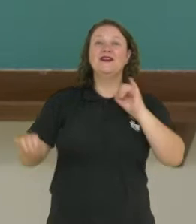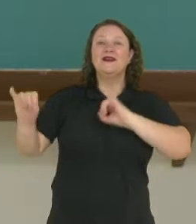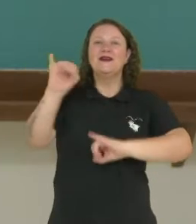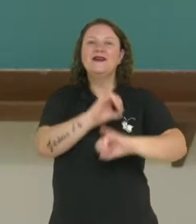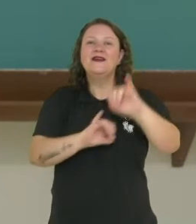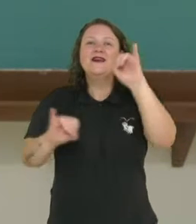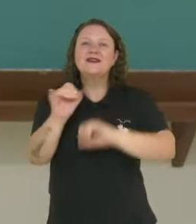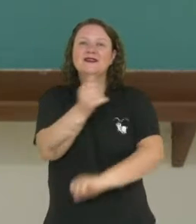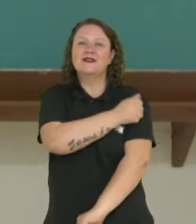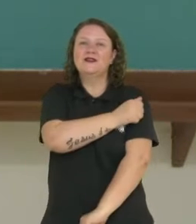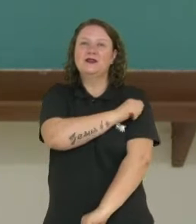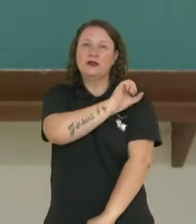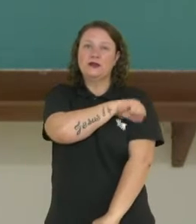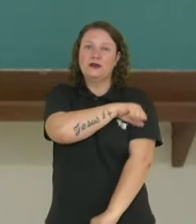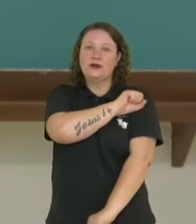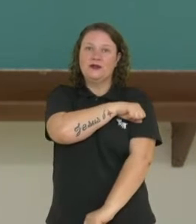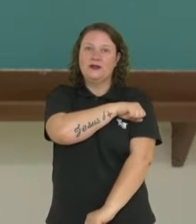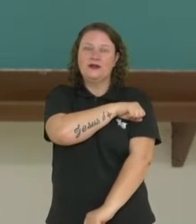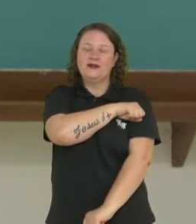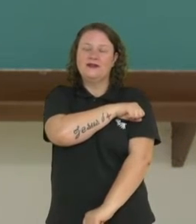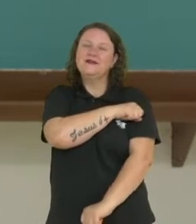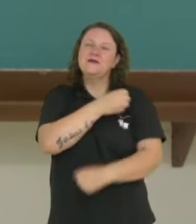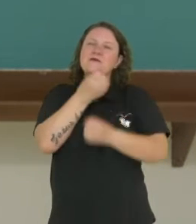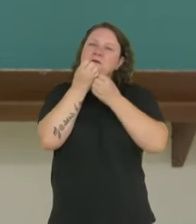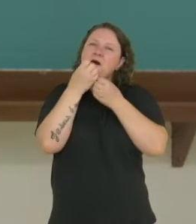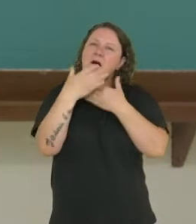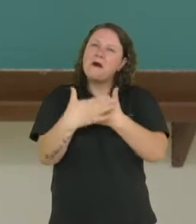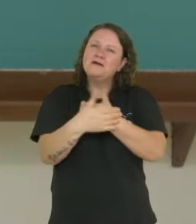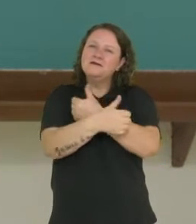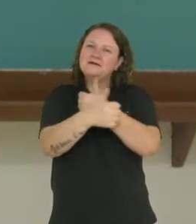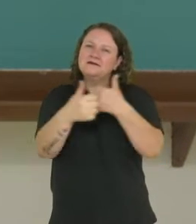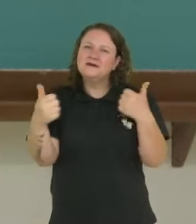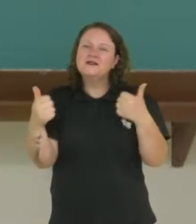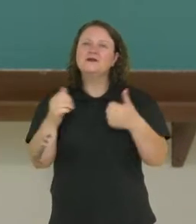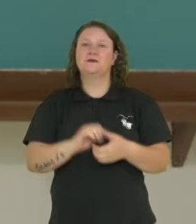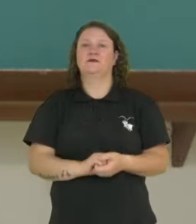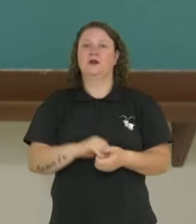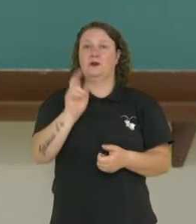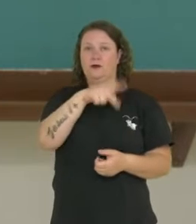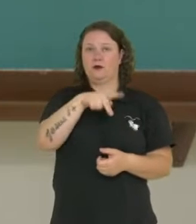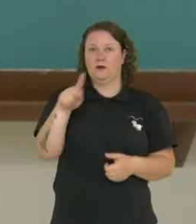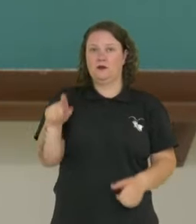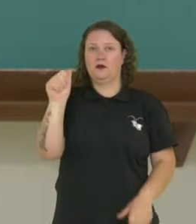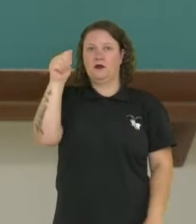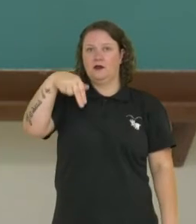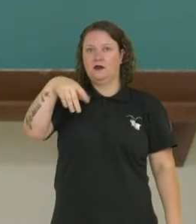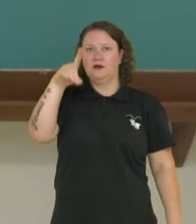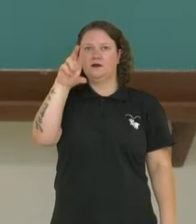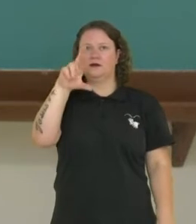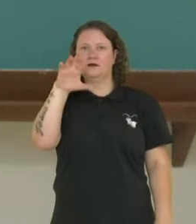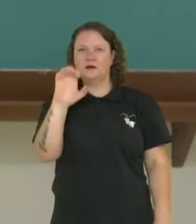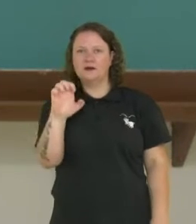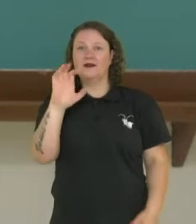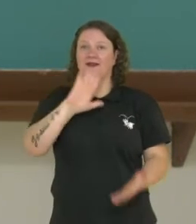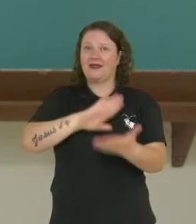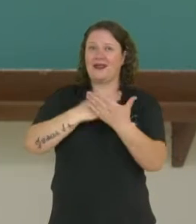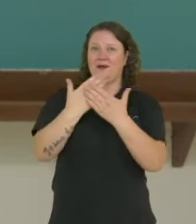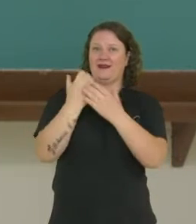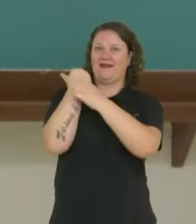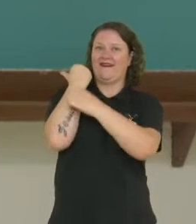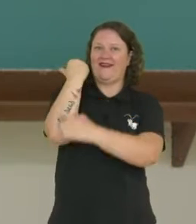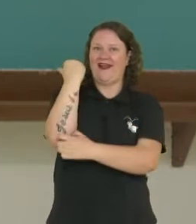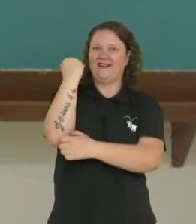Olá, estudantes do 8º ano do ensino fundamental, saudações geográficas. Eu sou o professor André e estamos aqui com a nossa intérprete